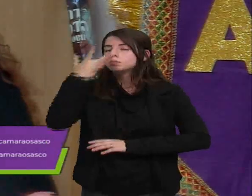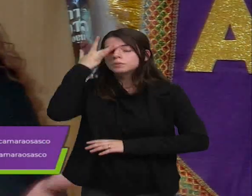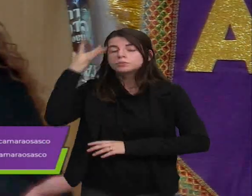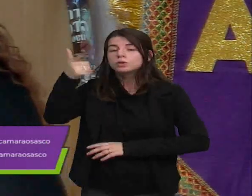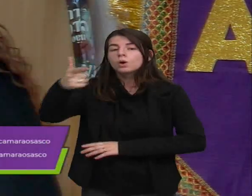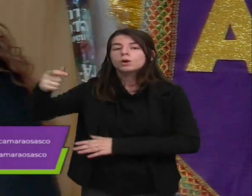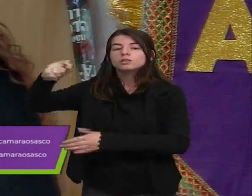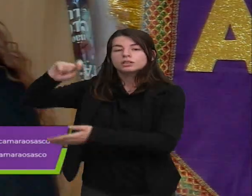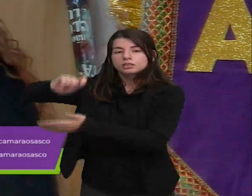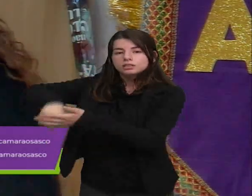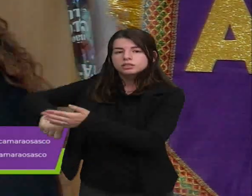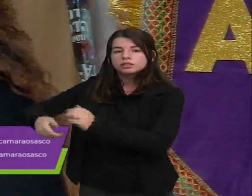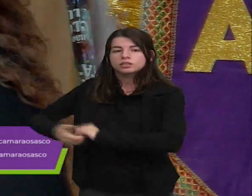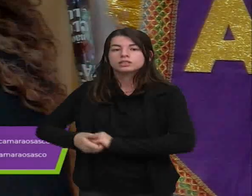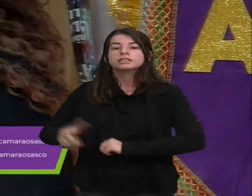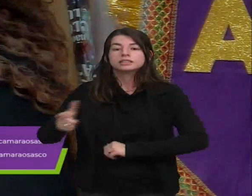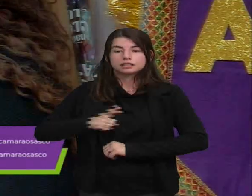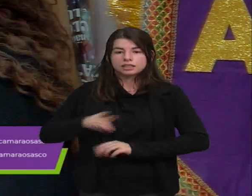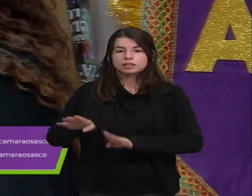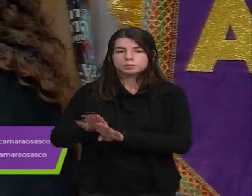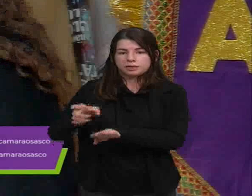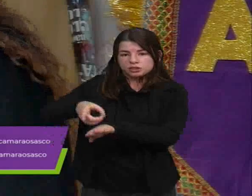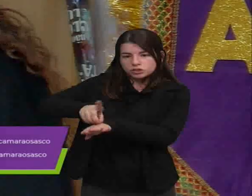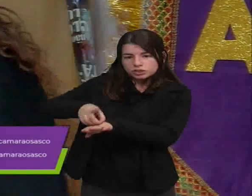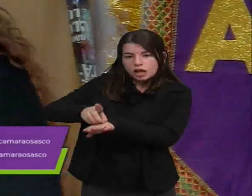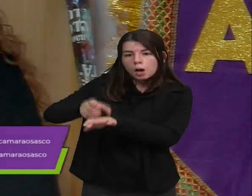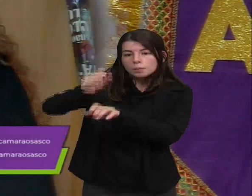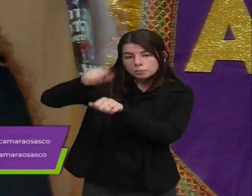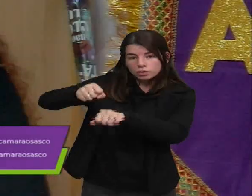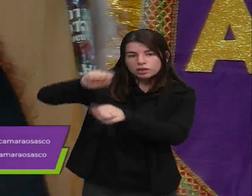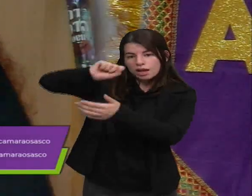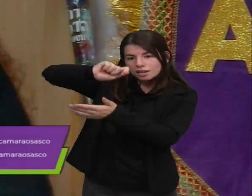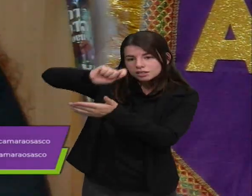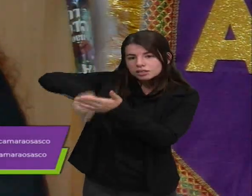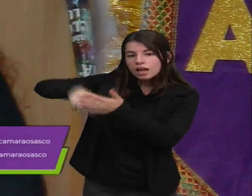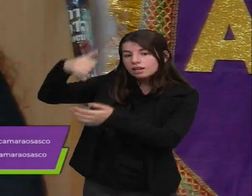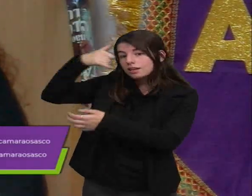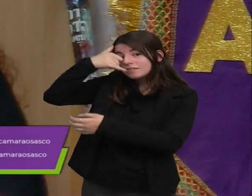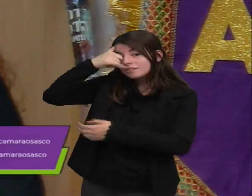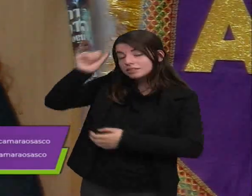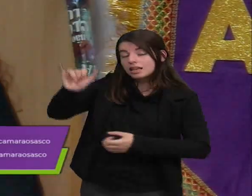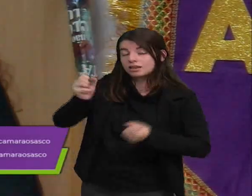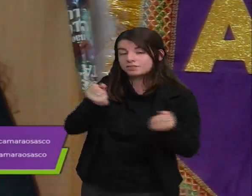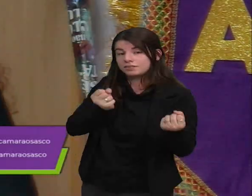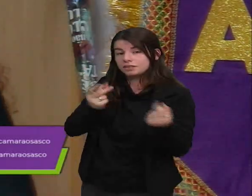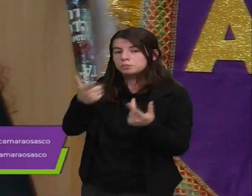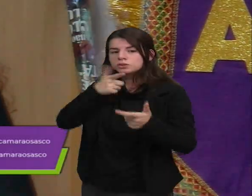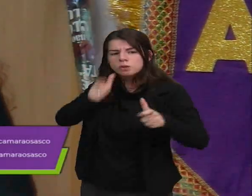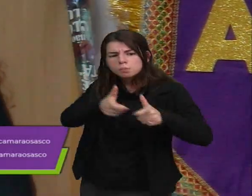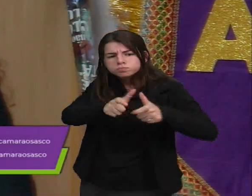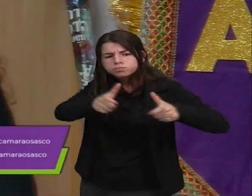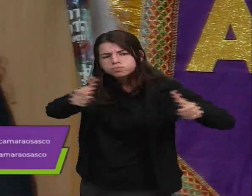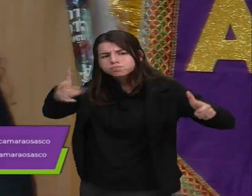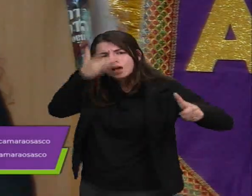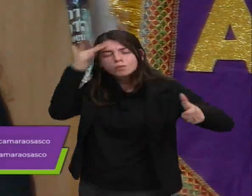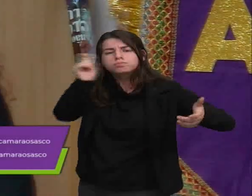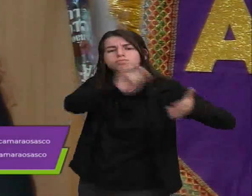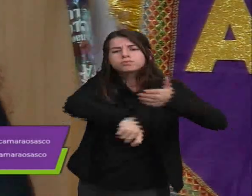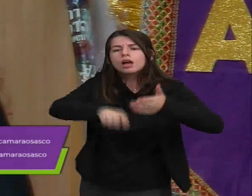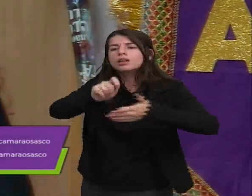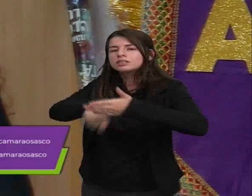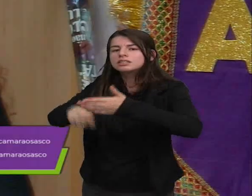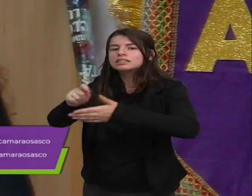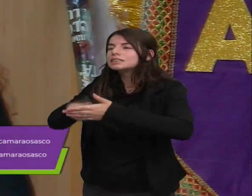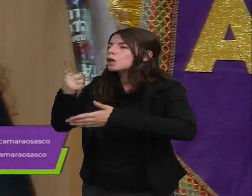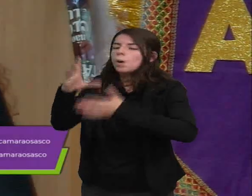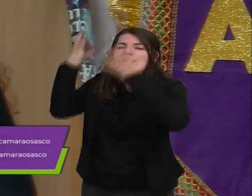plebiscito também tem uma versão online e aí a gente vai então disponibilizar para a gente poder alcançar o maior número de pessoas e dizer não a